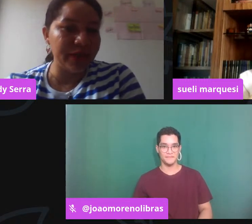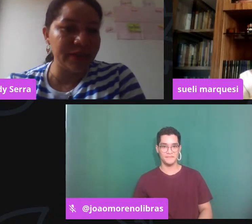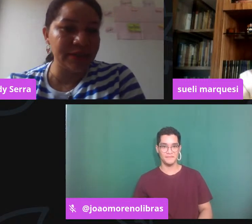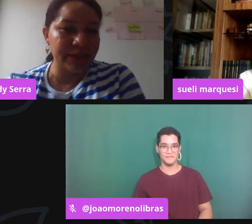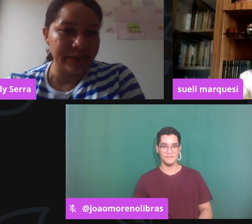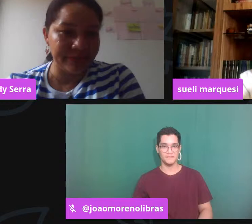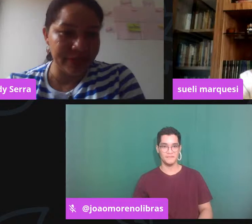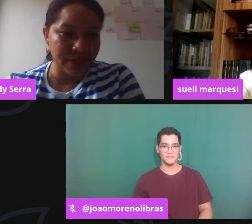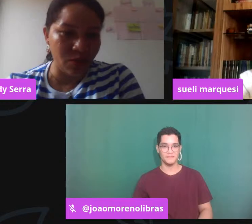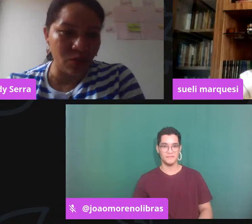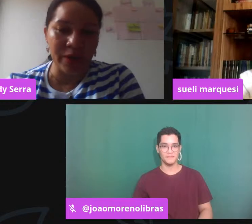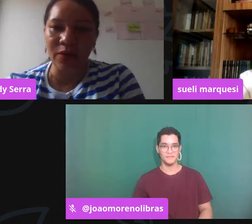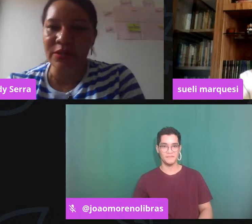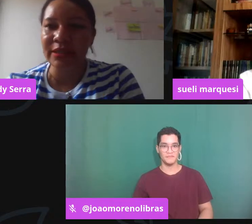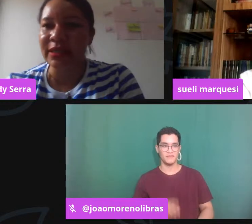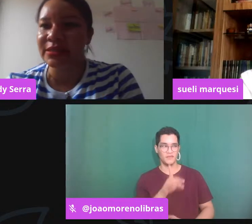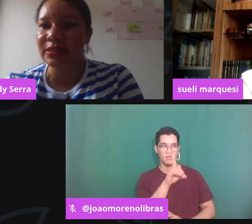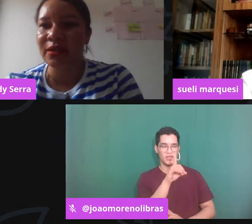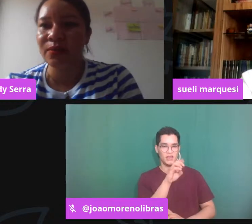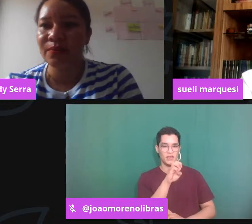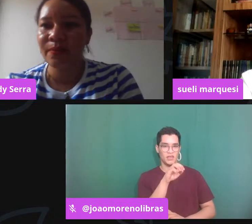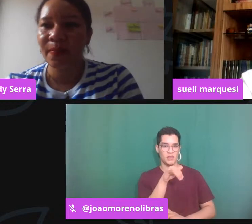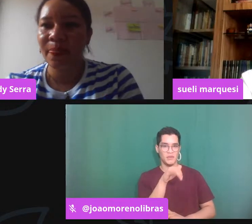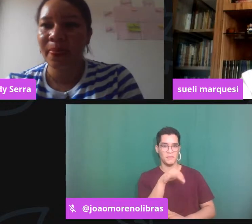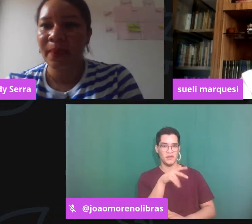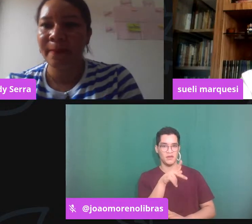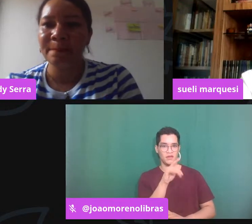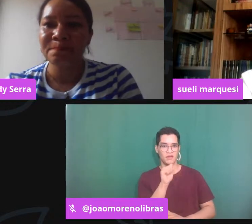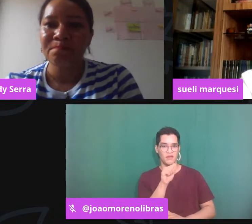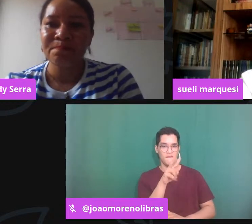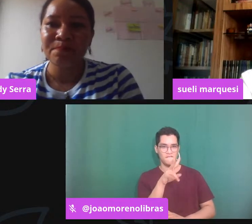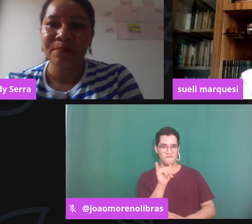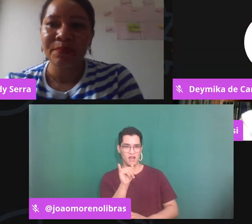Dênica, você vai fazer alguma consideração?